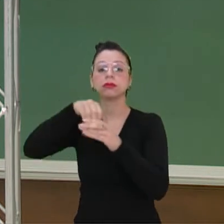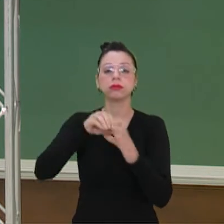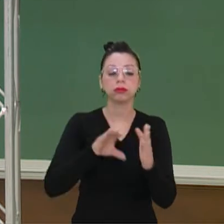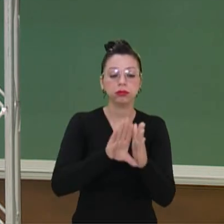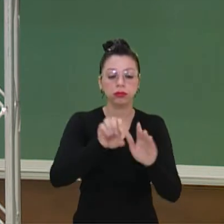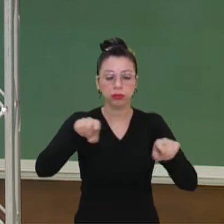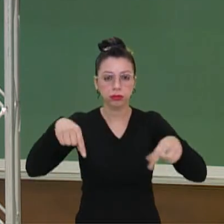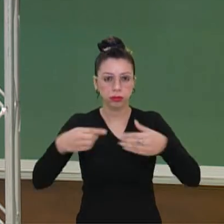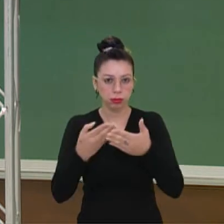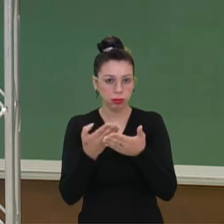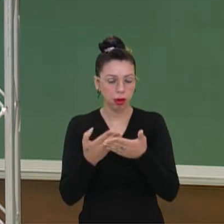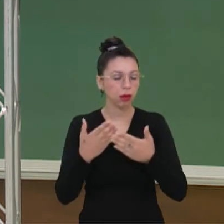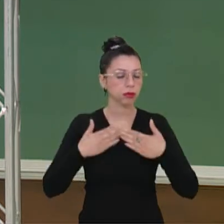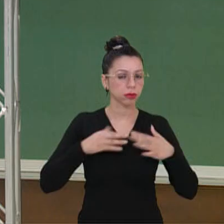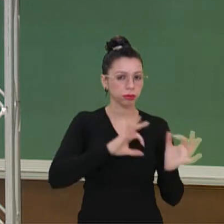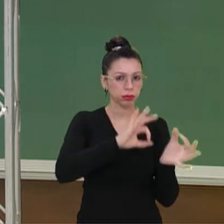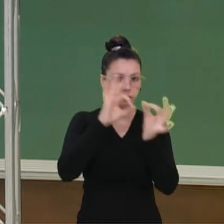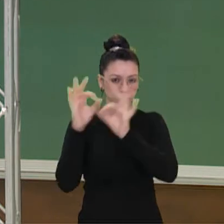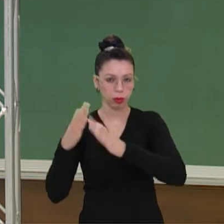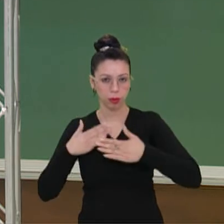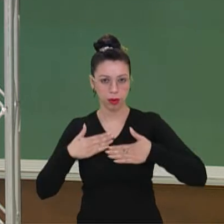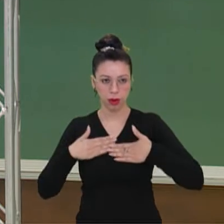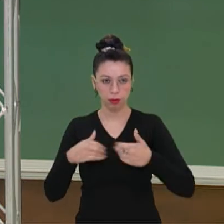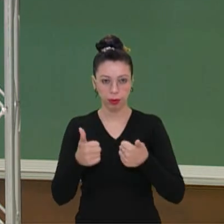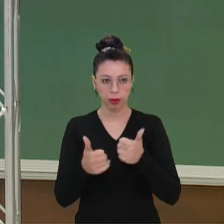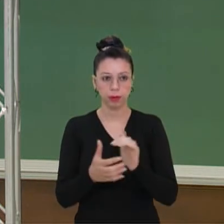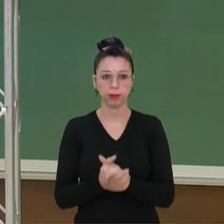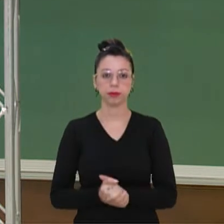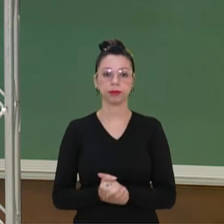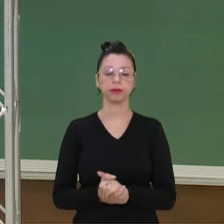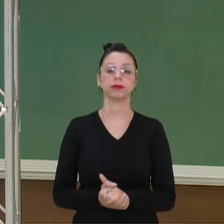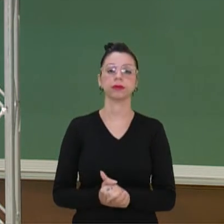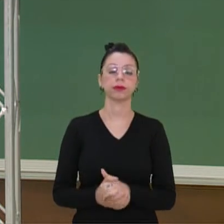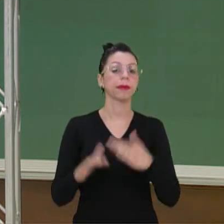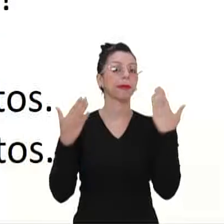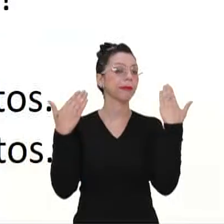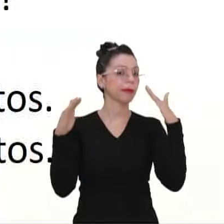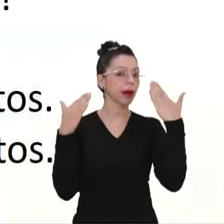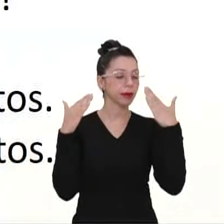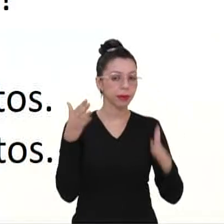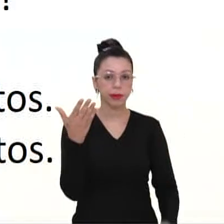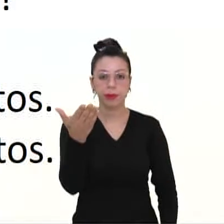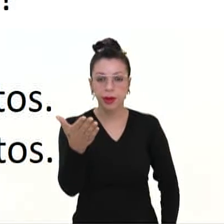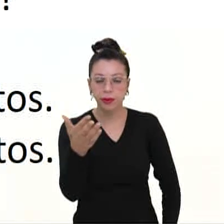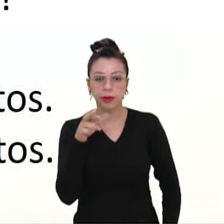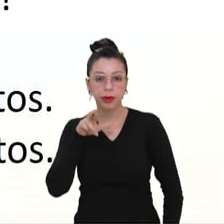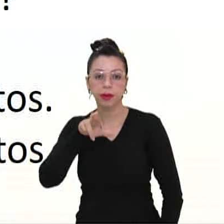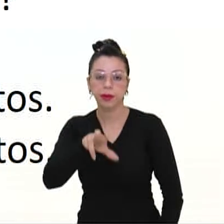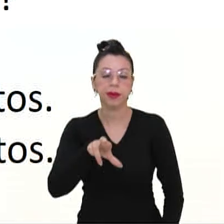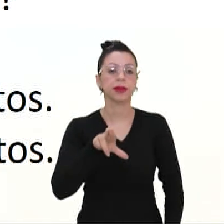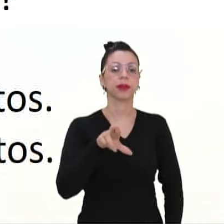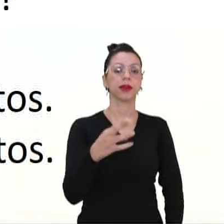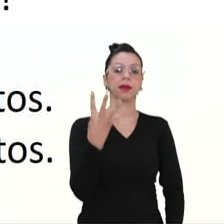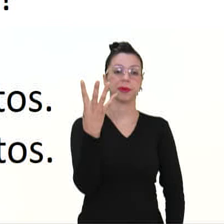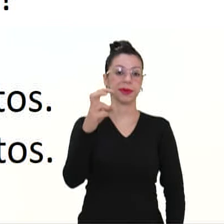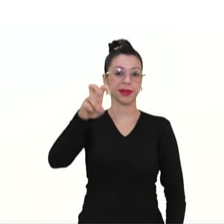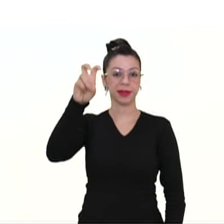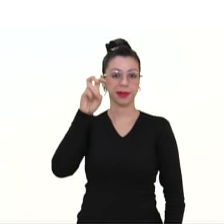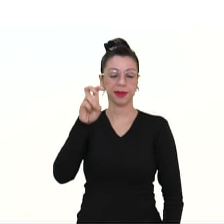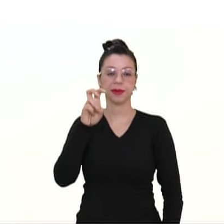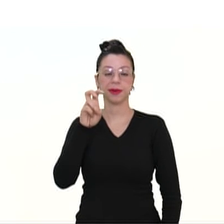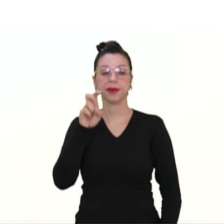aqui, daí lá você vê com calma, tranquilinho, tá? Vamos lá? Olha só, parabéns para você que colocou 45 minutos letra